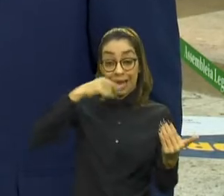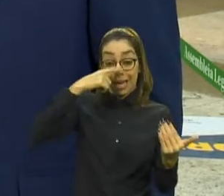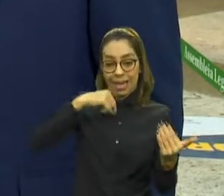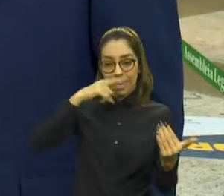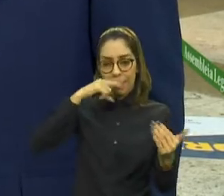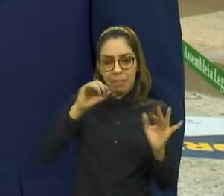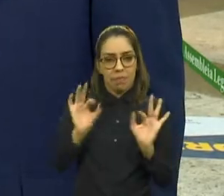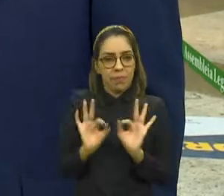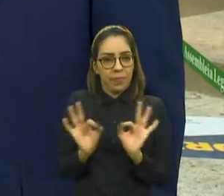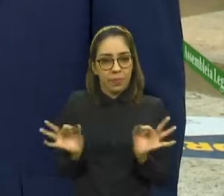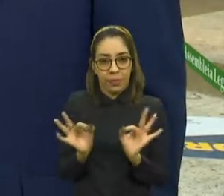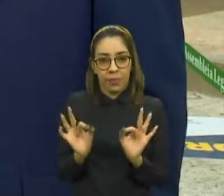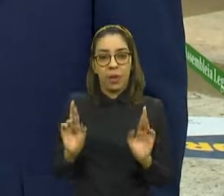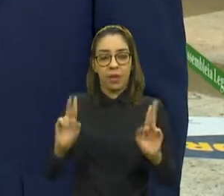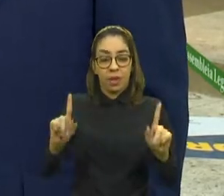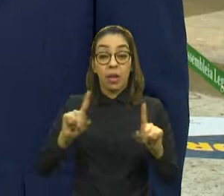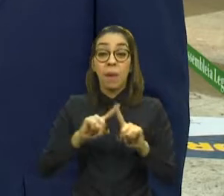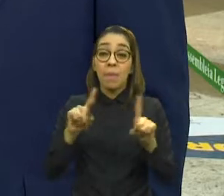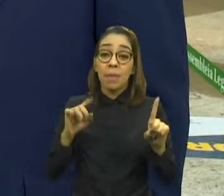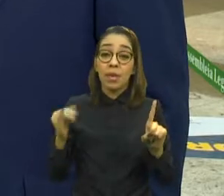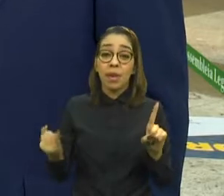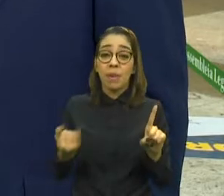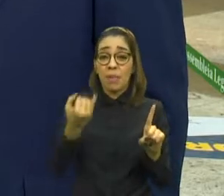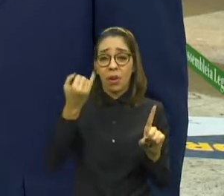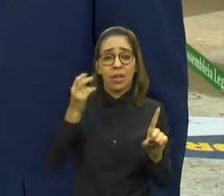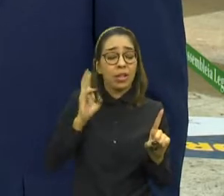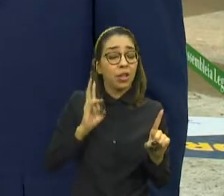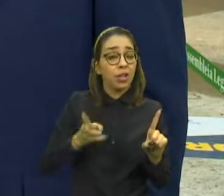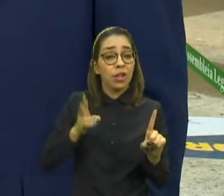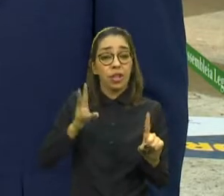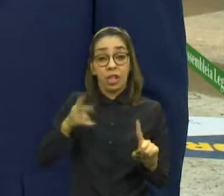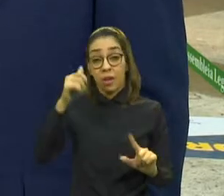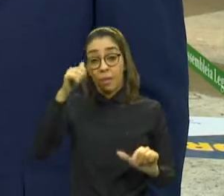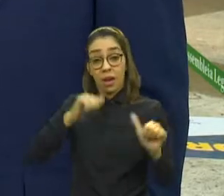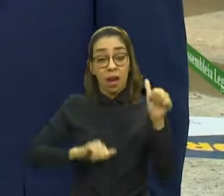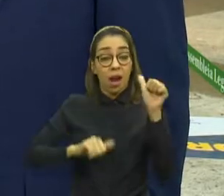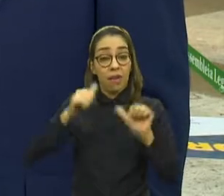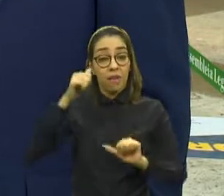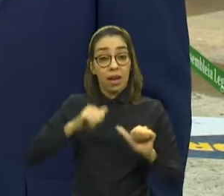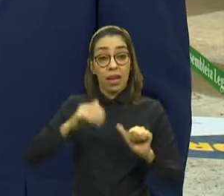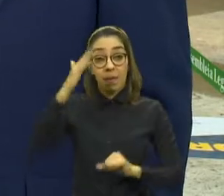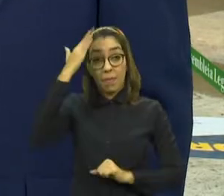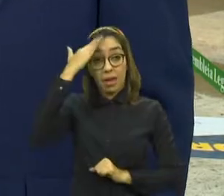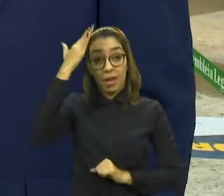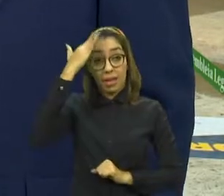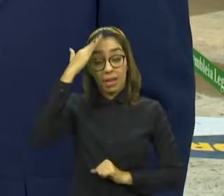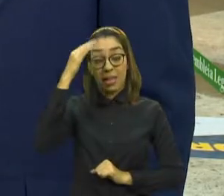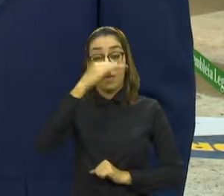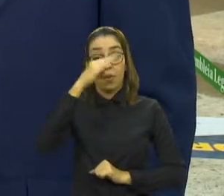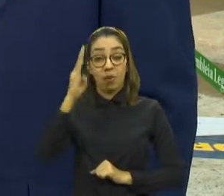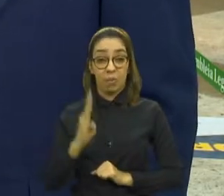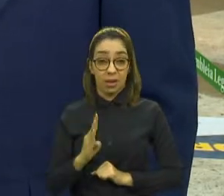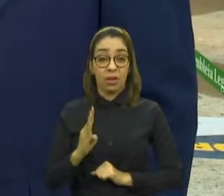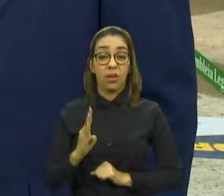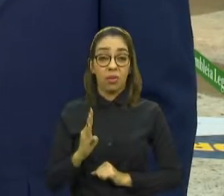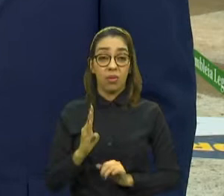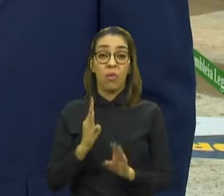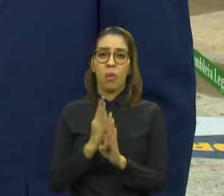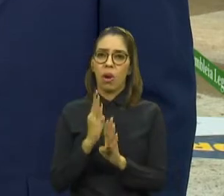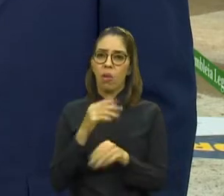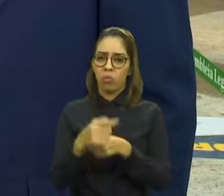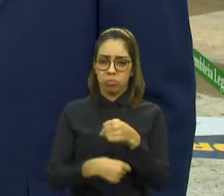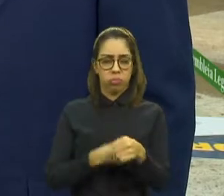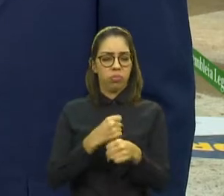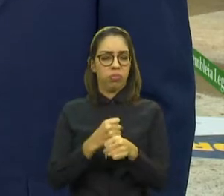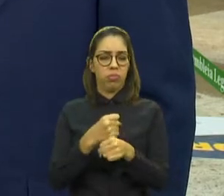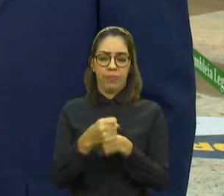e que todas elas são importantes para se monitorar e se entender o quadro epidemiológico no Brasil, né? Essas doenças acontecem todos os anos,